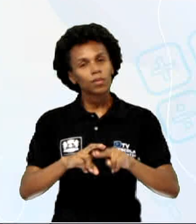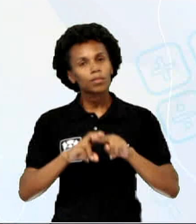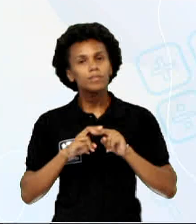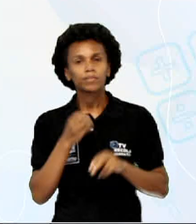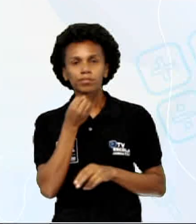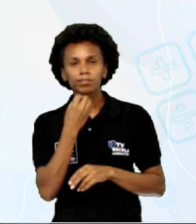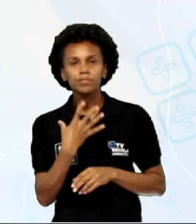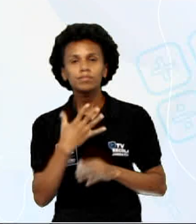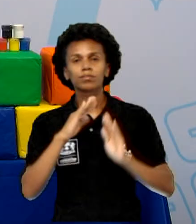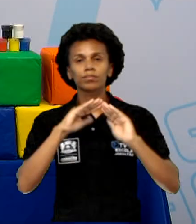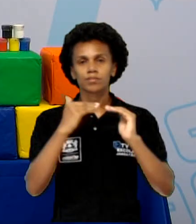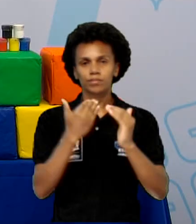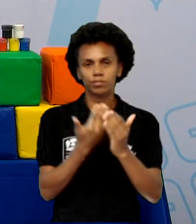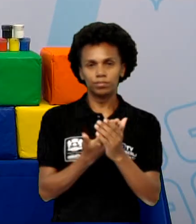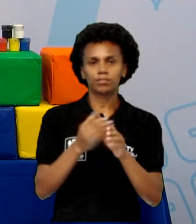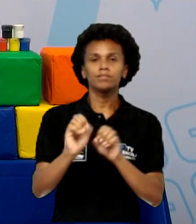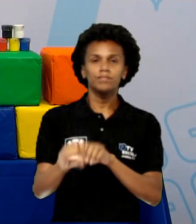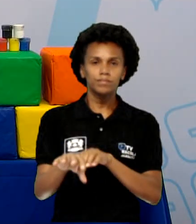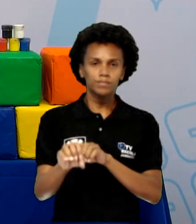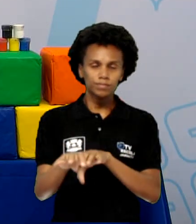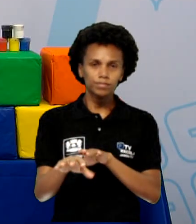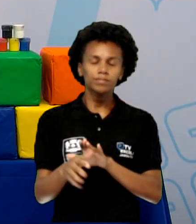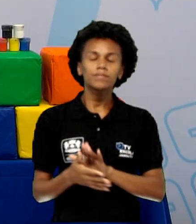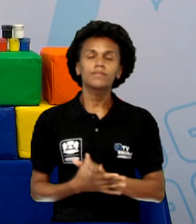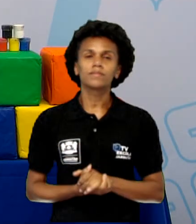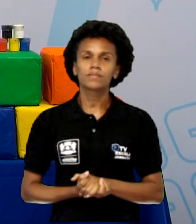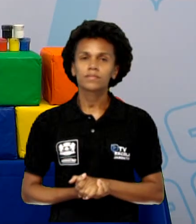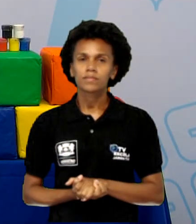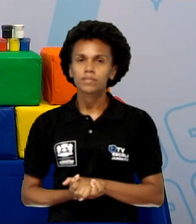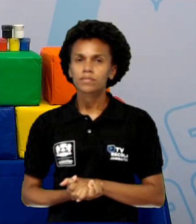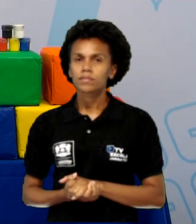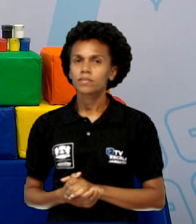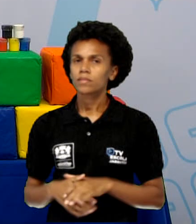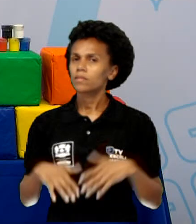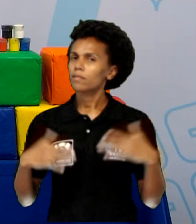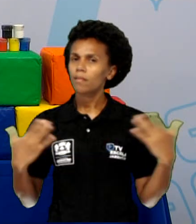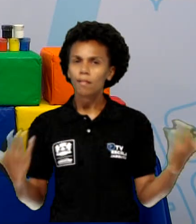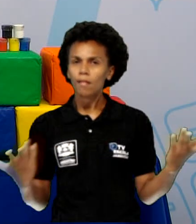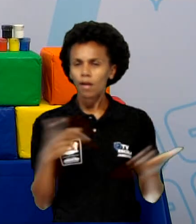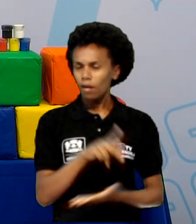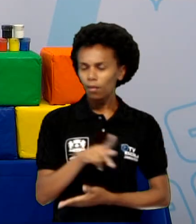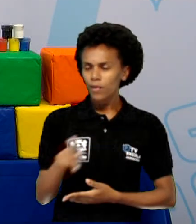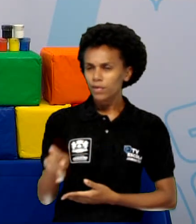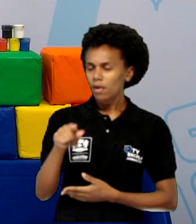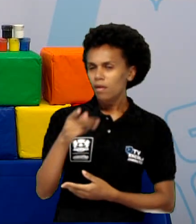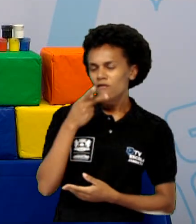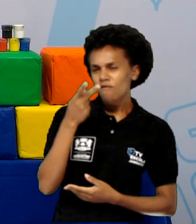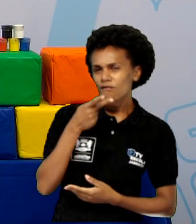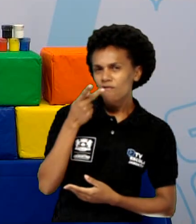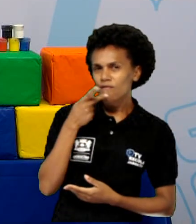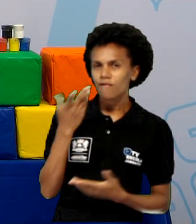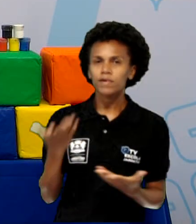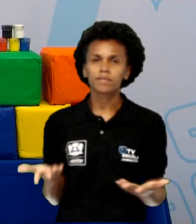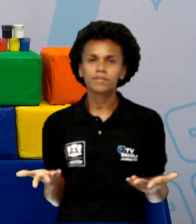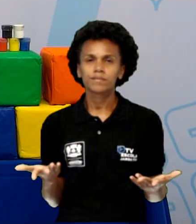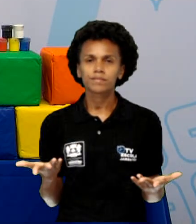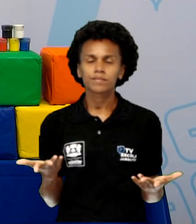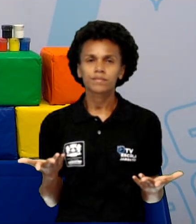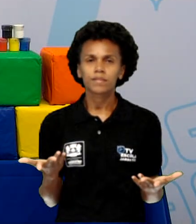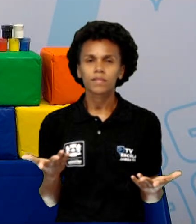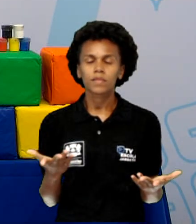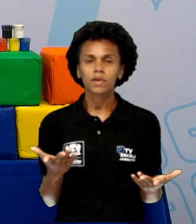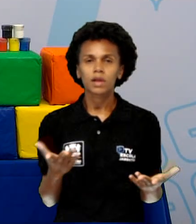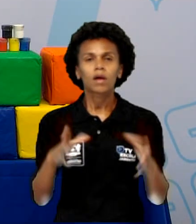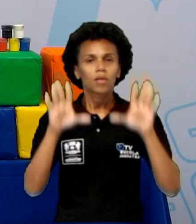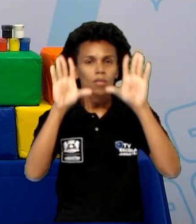ok? Então, professora, a senhora falou tanto aí, então vamos resumir. Ou seja, quando a